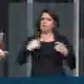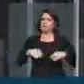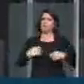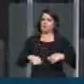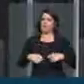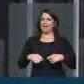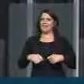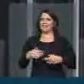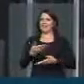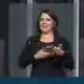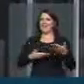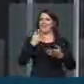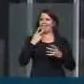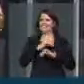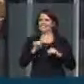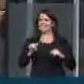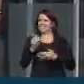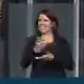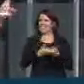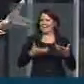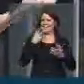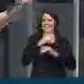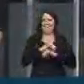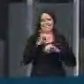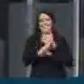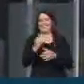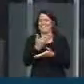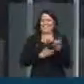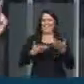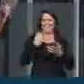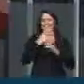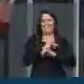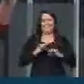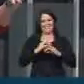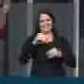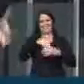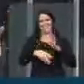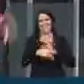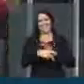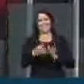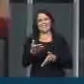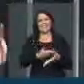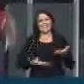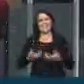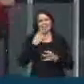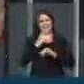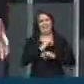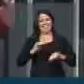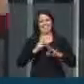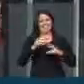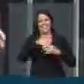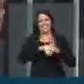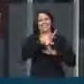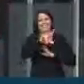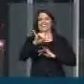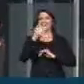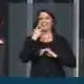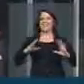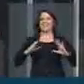possibilidade desse acordo, não só vem acompanhando dedicadamente, mas por unanimidade, todos os membros da Comissão